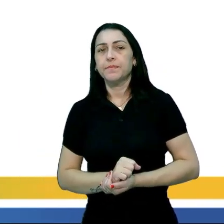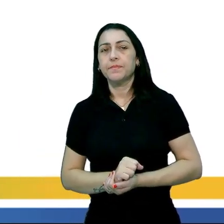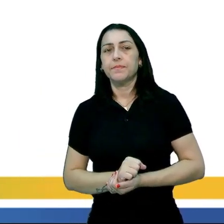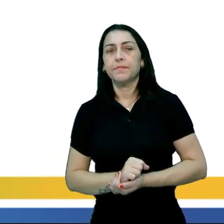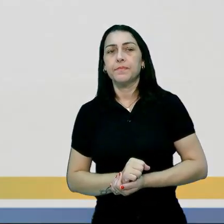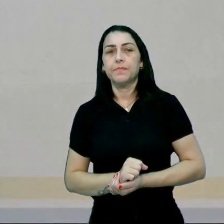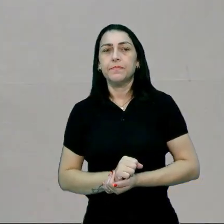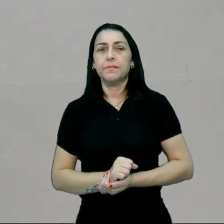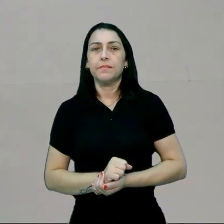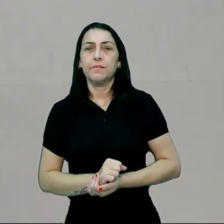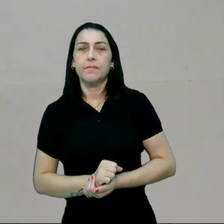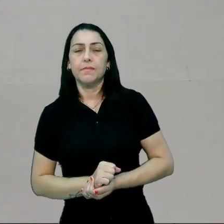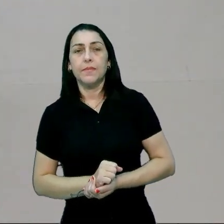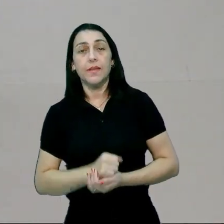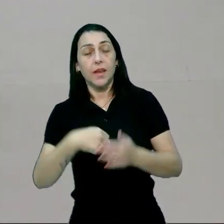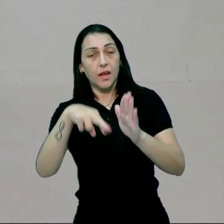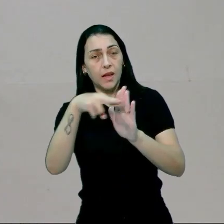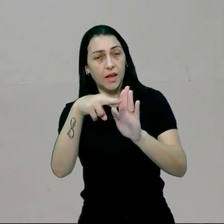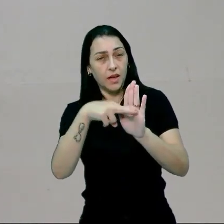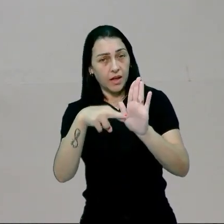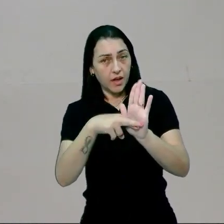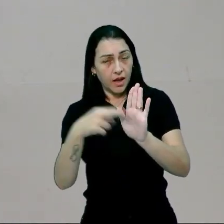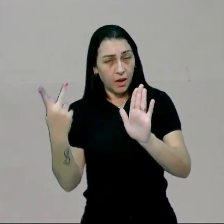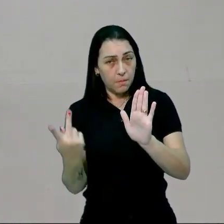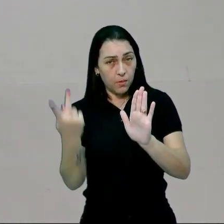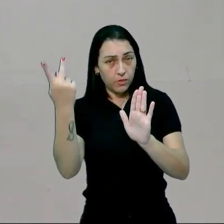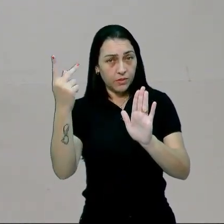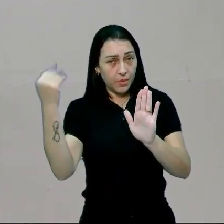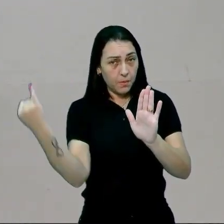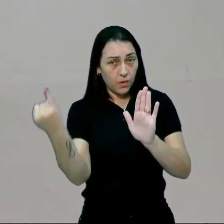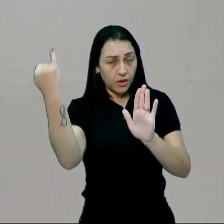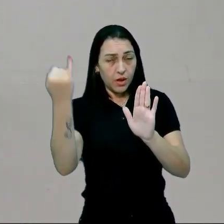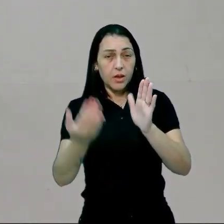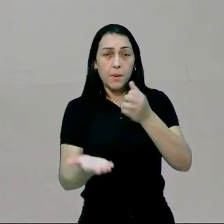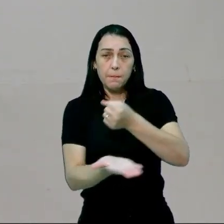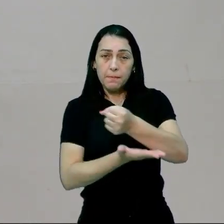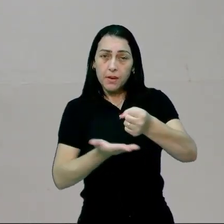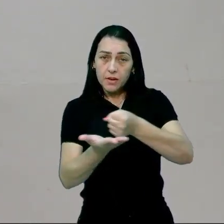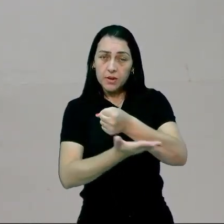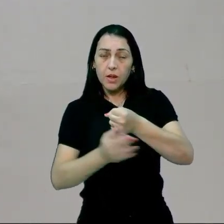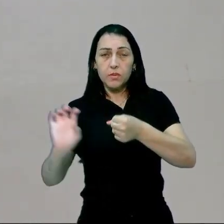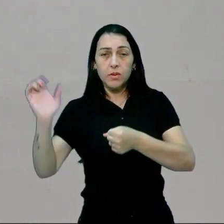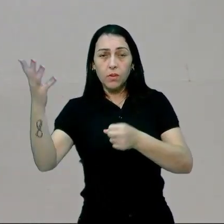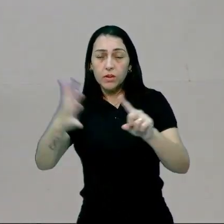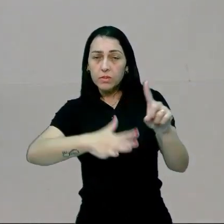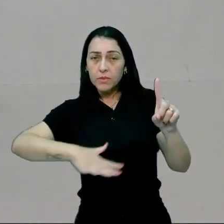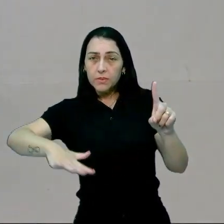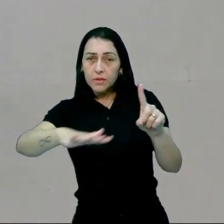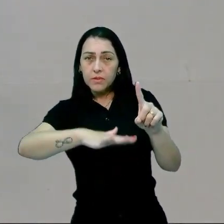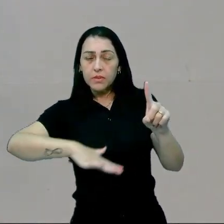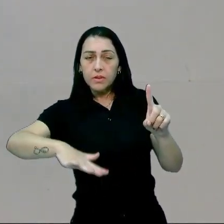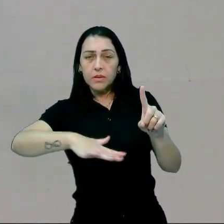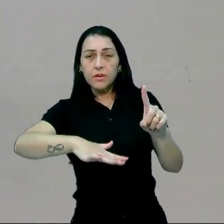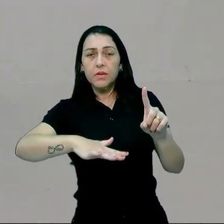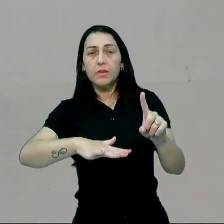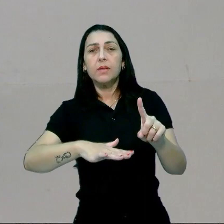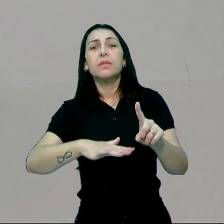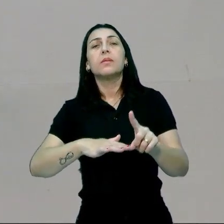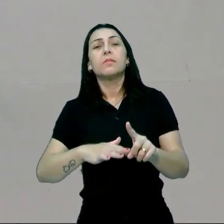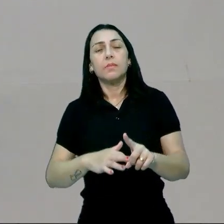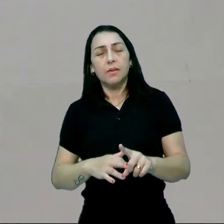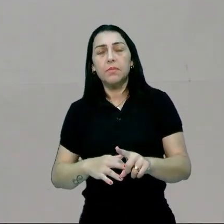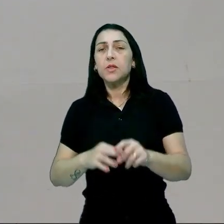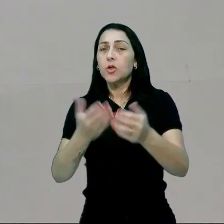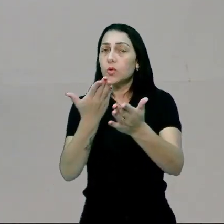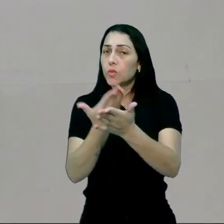coisas. Essa é a regra fundamental dos fenômenos sociais. Aliás, para